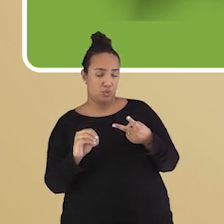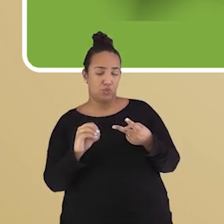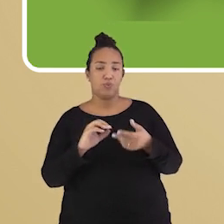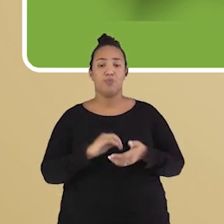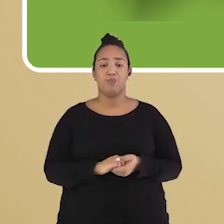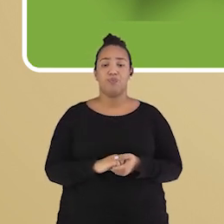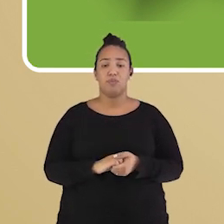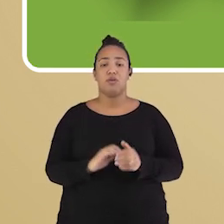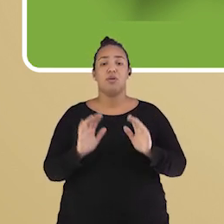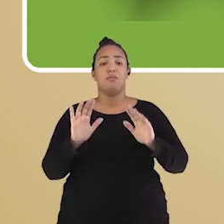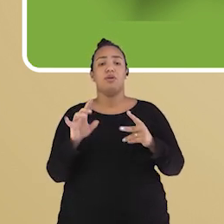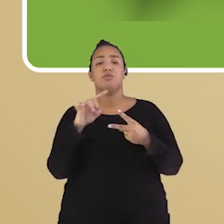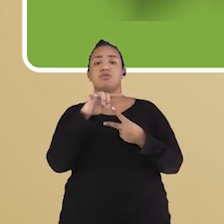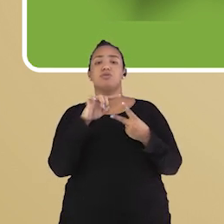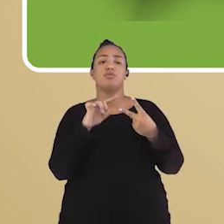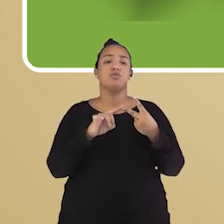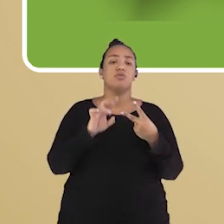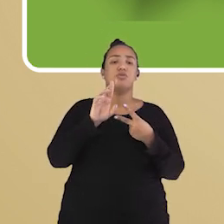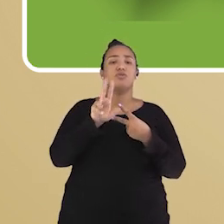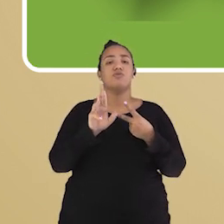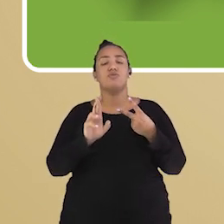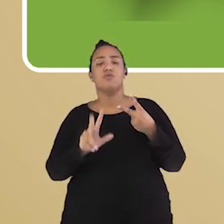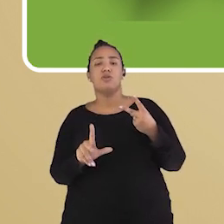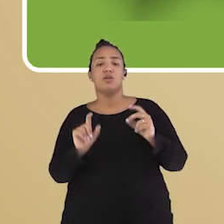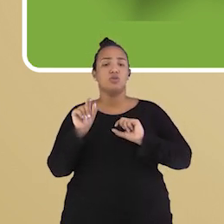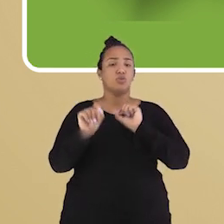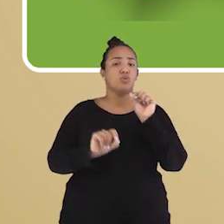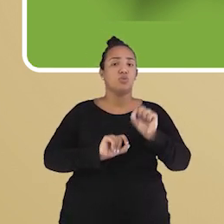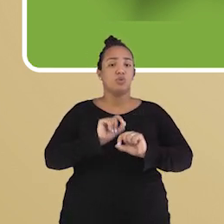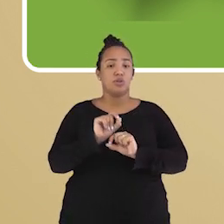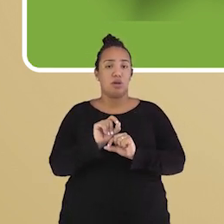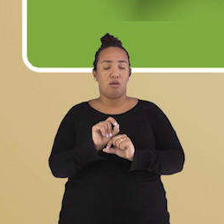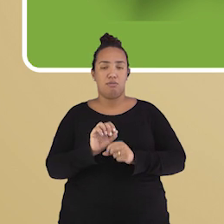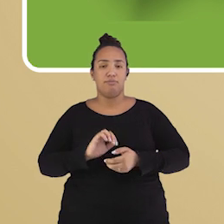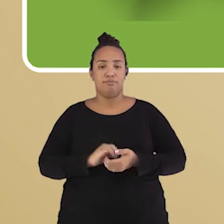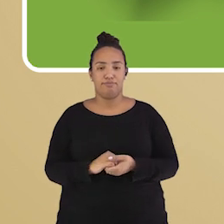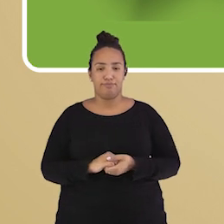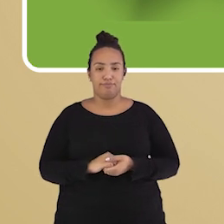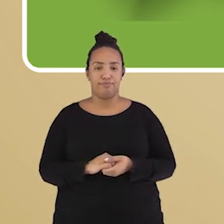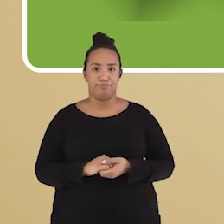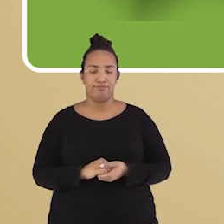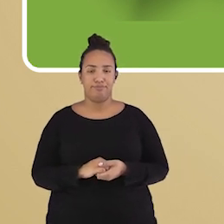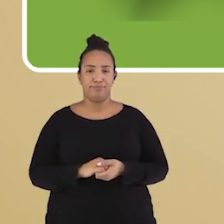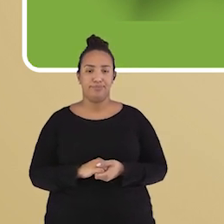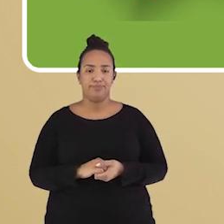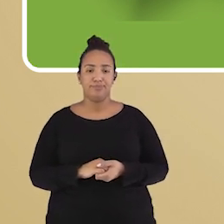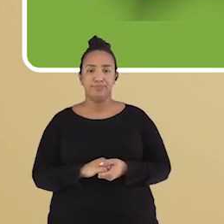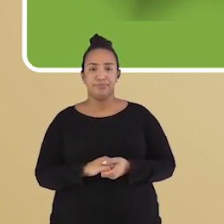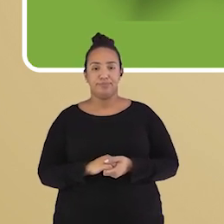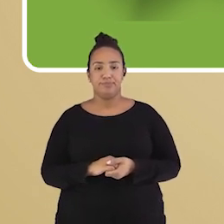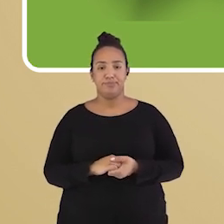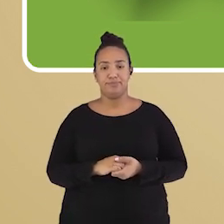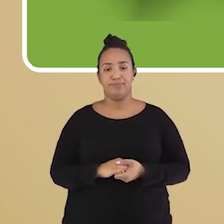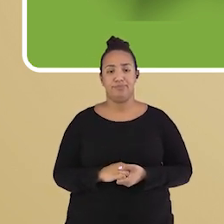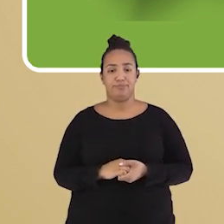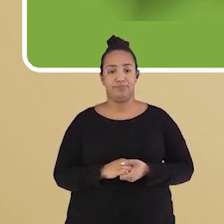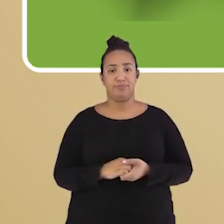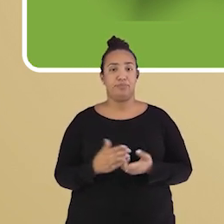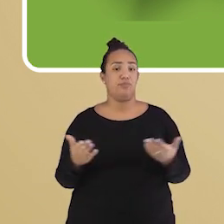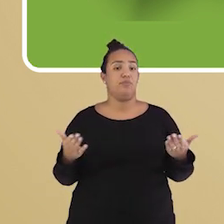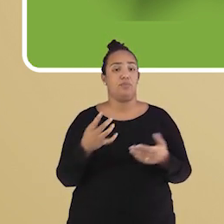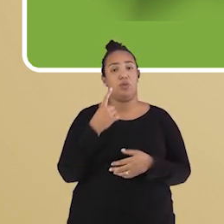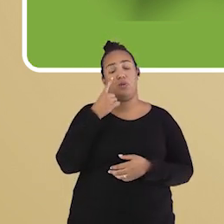envolvidos, o que pode diferenciar esse sistema nervoso central do periférico? Veja esse